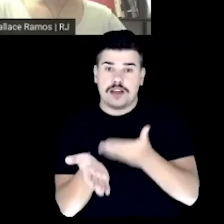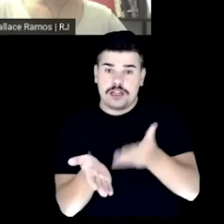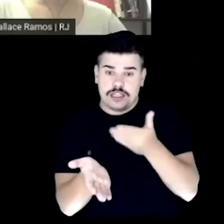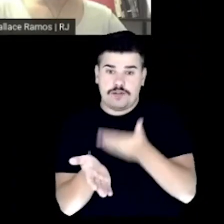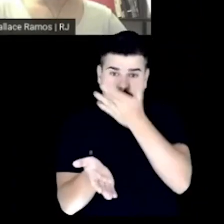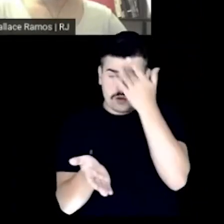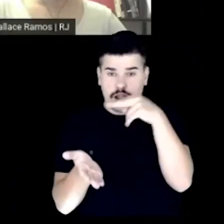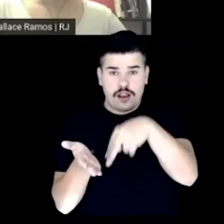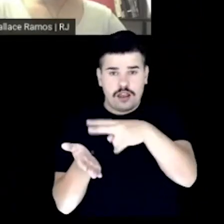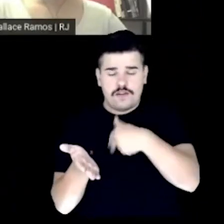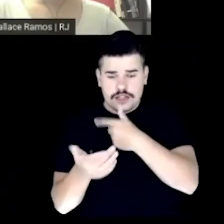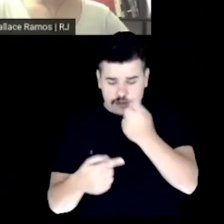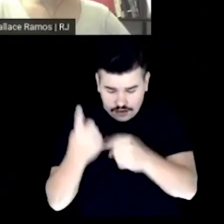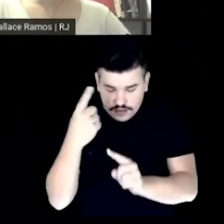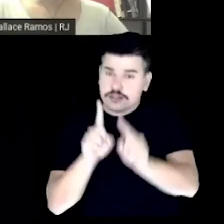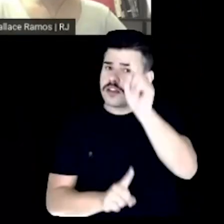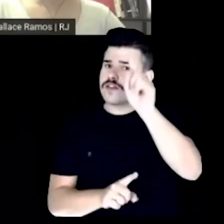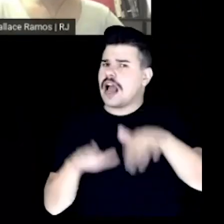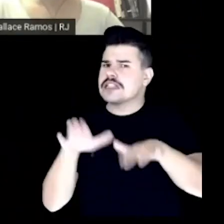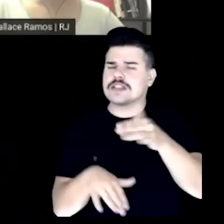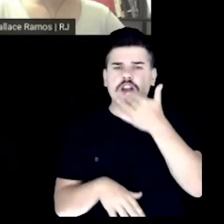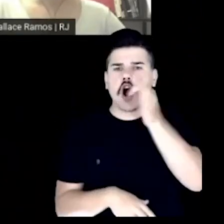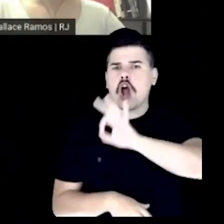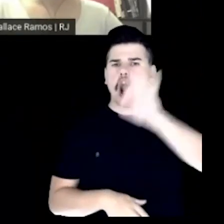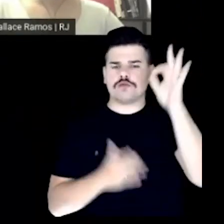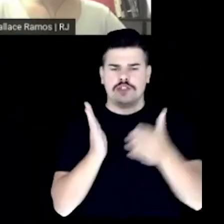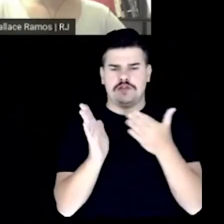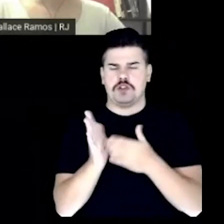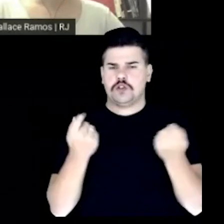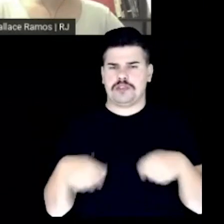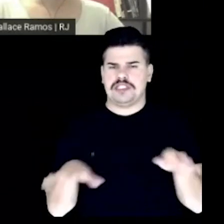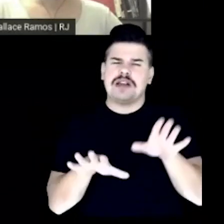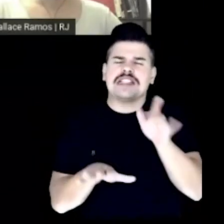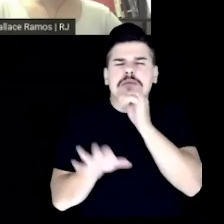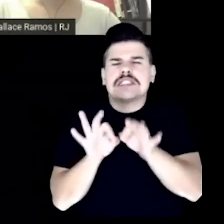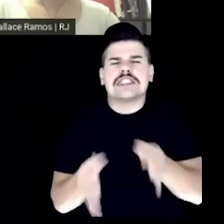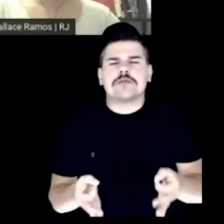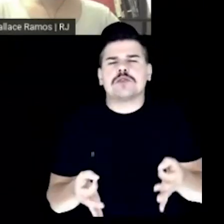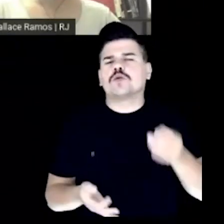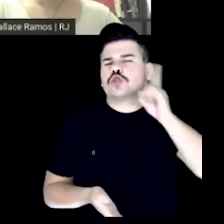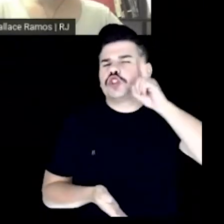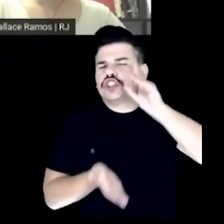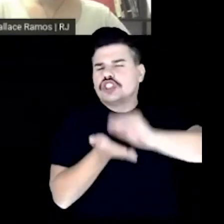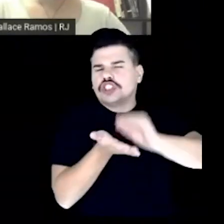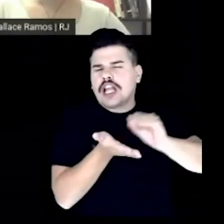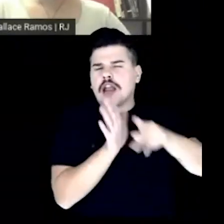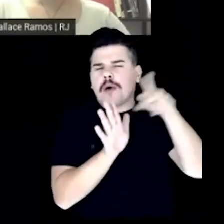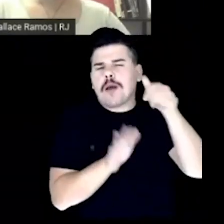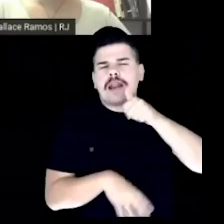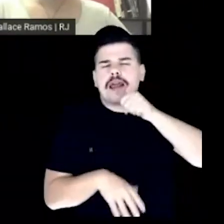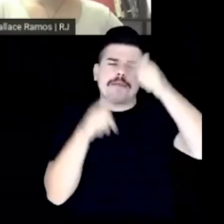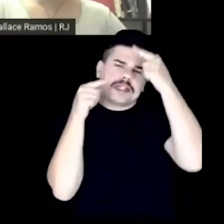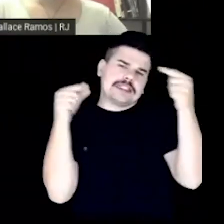precisa existir, esse livro que tu vai ler, e mesmo que nem seja o maior livro, sabe? Tipo assim, Diário de Princesa, sabe? Mesmo que não